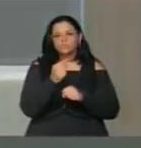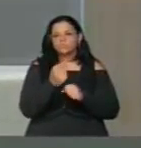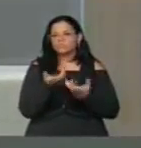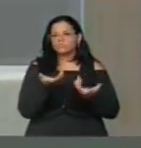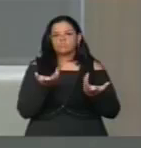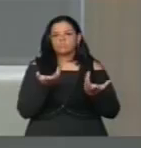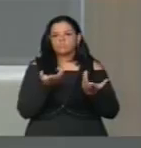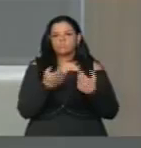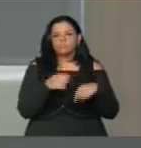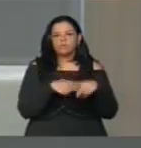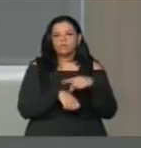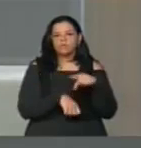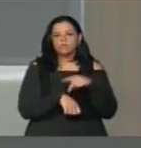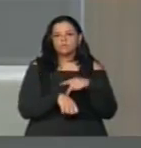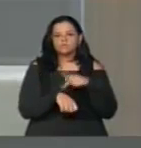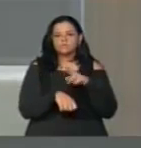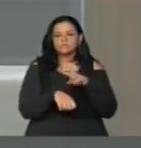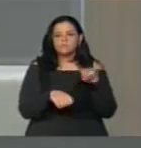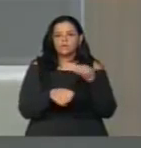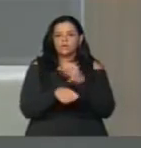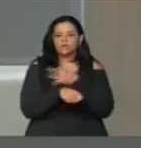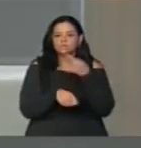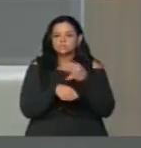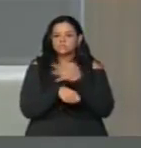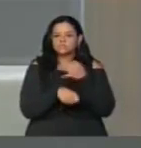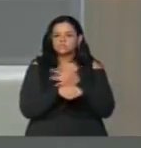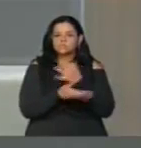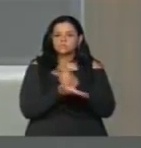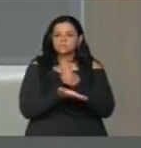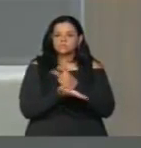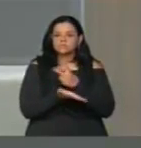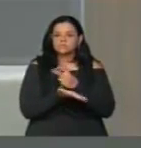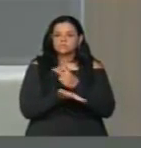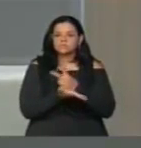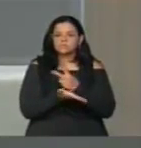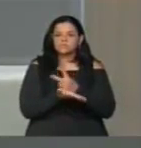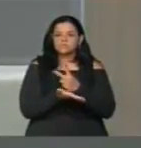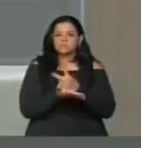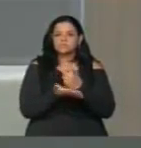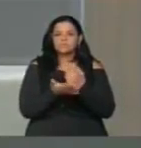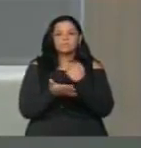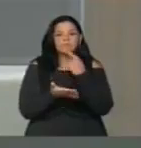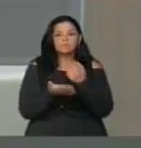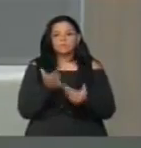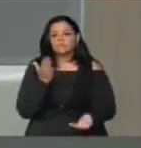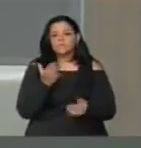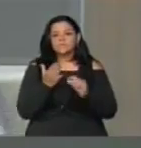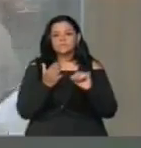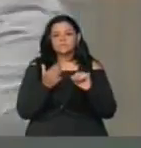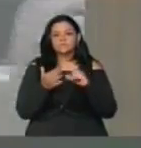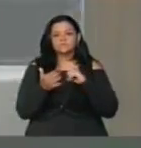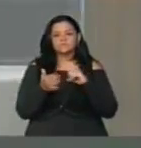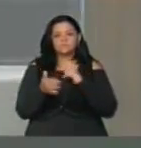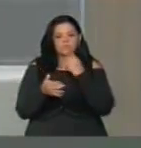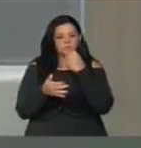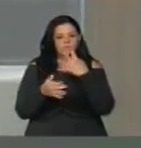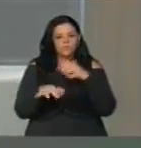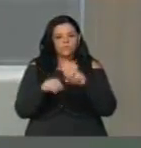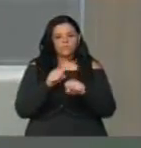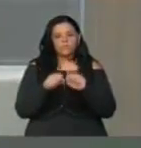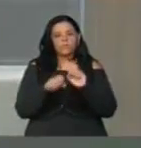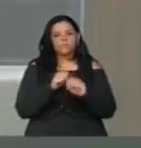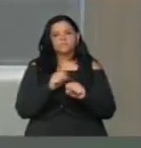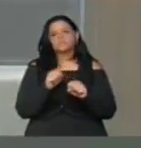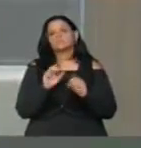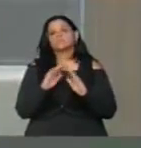democraticamente irá insistir a uma maioria com boa formação escolar. Isto acontece, por exemplo, em nações como a Rússia ou a